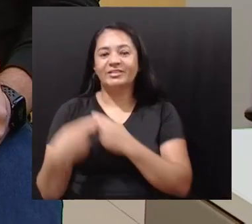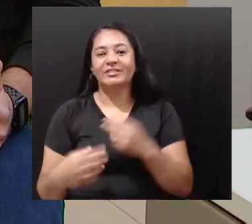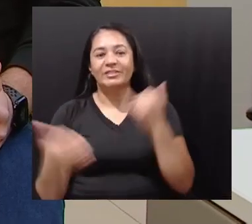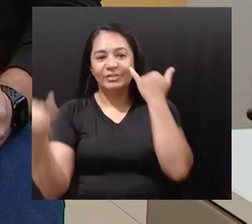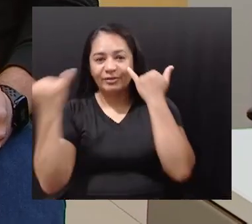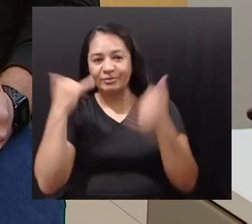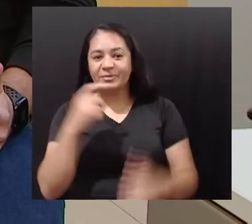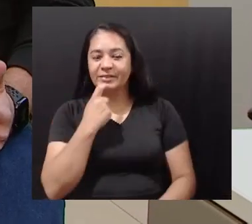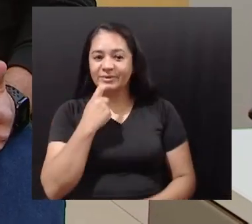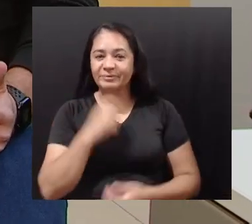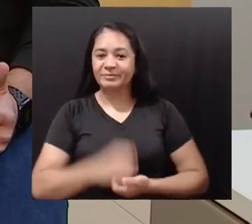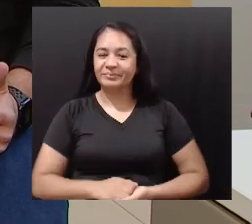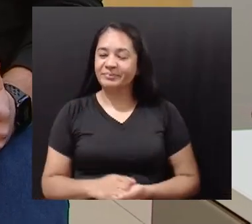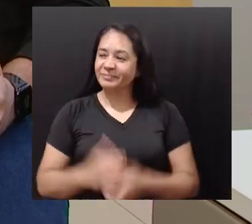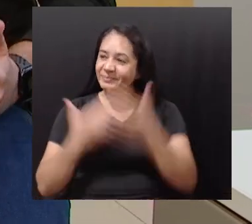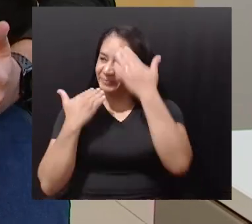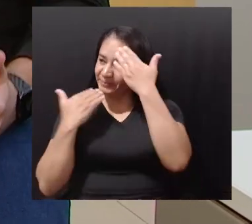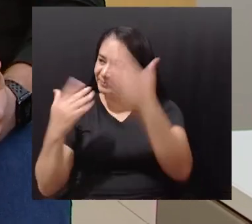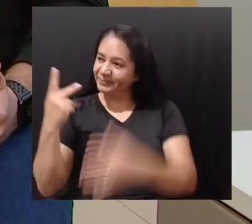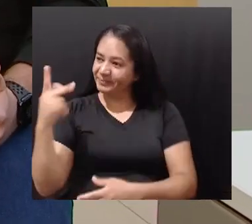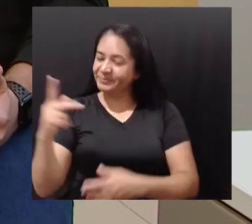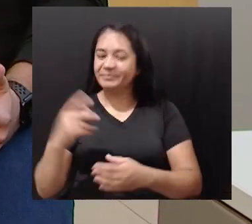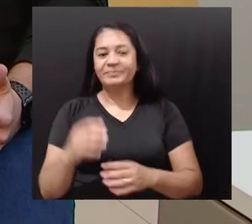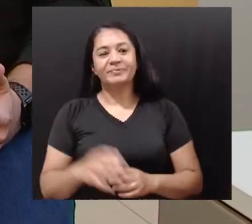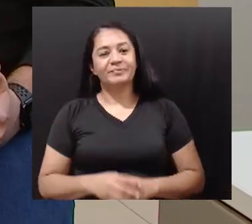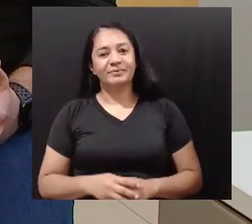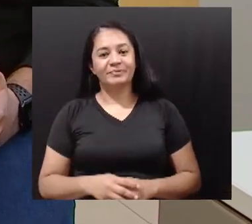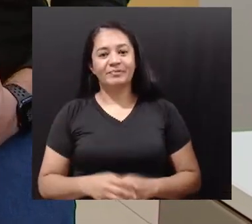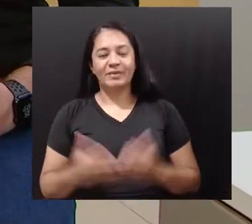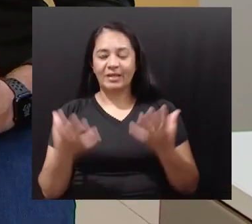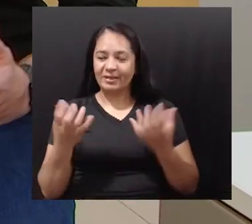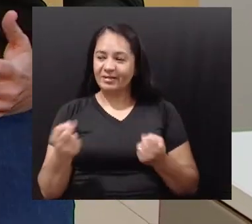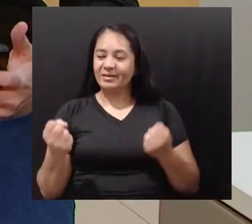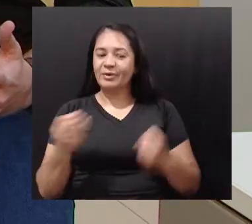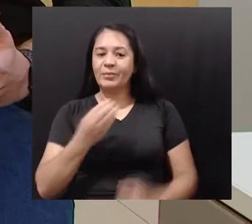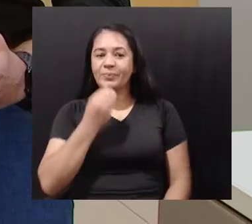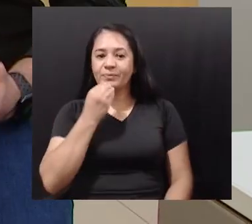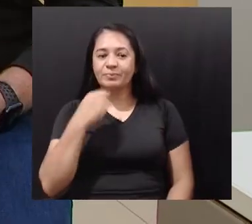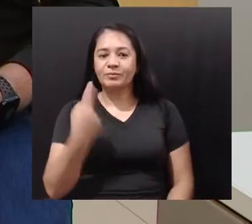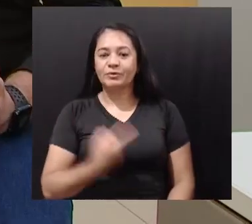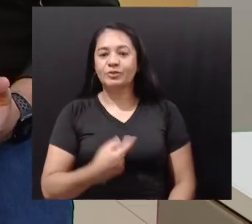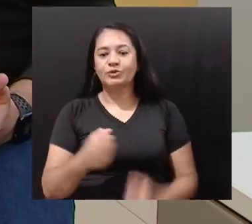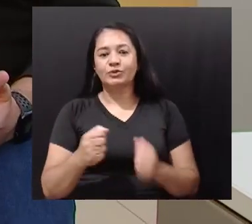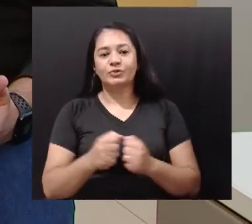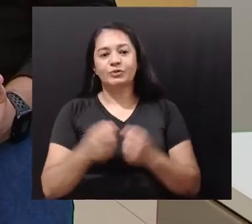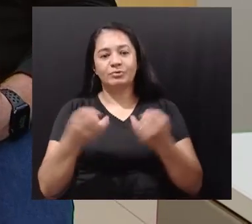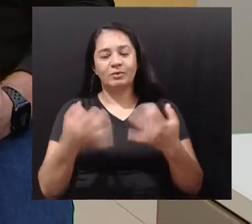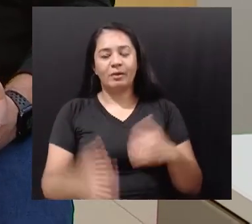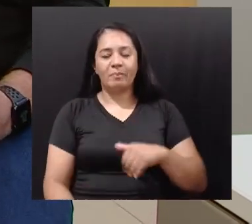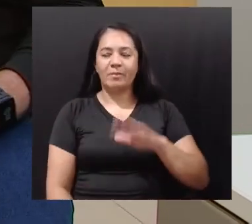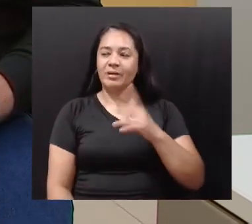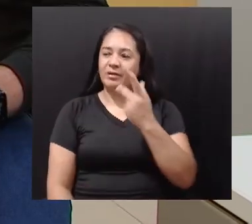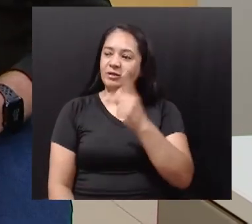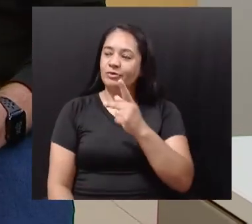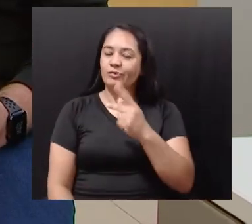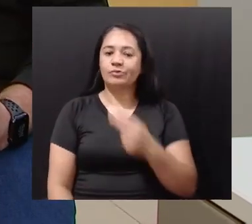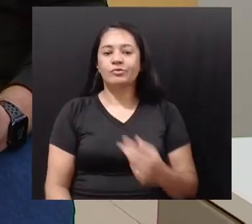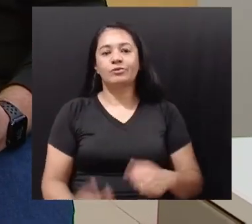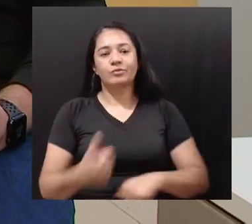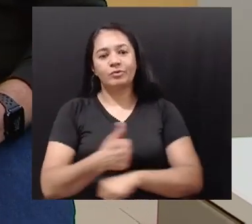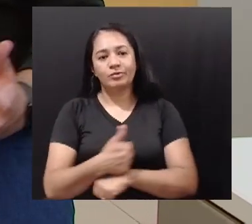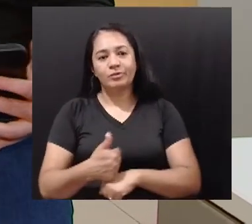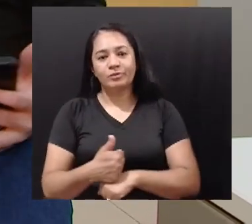muito obrigado pela sua disponibilidade, né, essa oportunidade de vir aqui contar um pouco mais sobre essa função que eu fiquei sabendo que é única